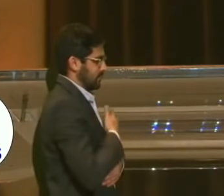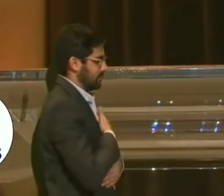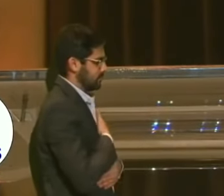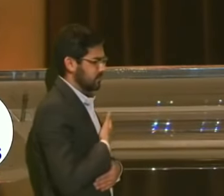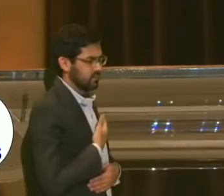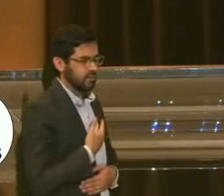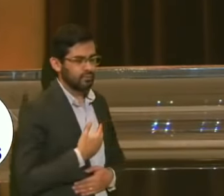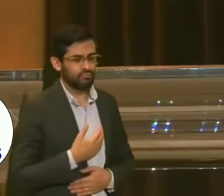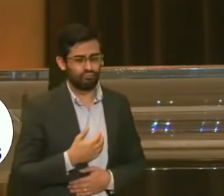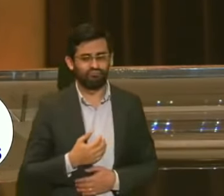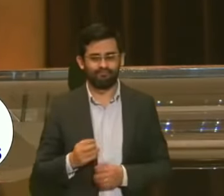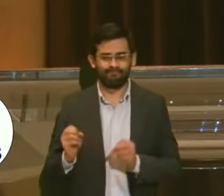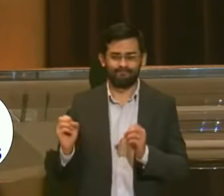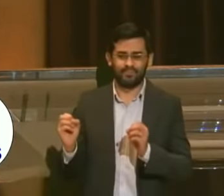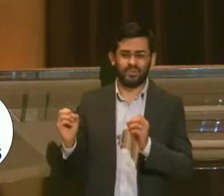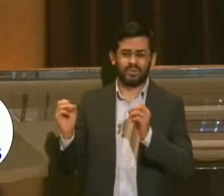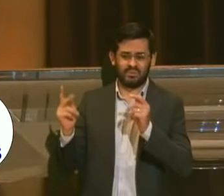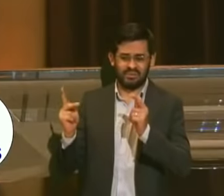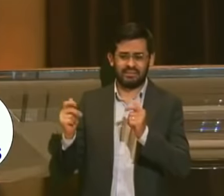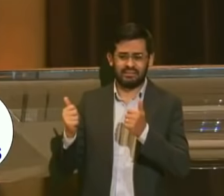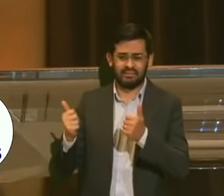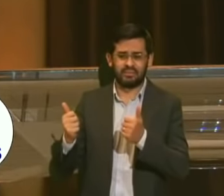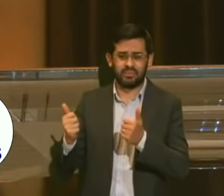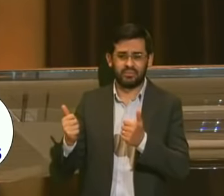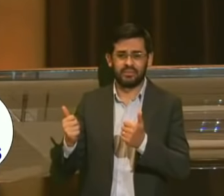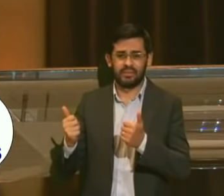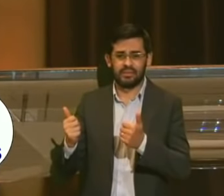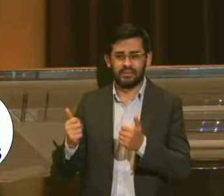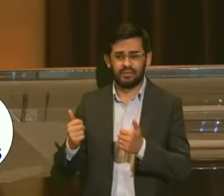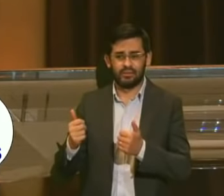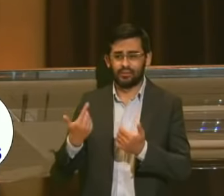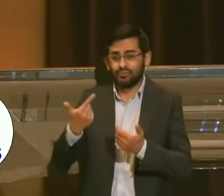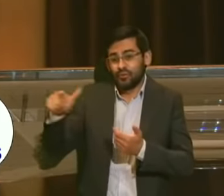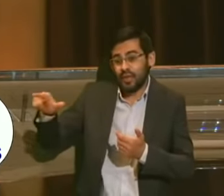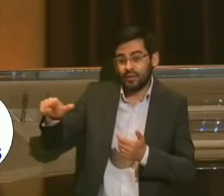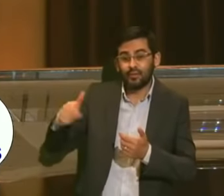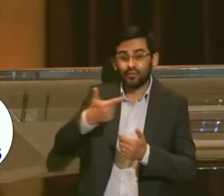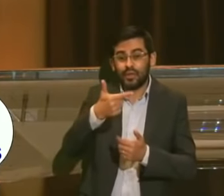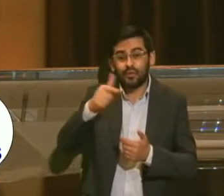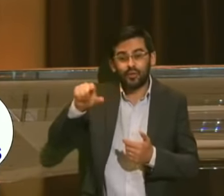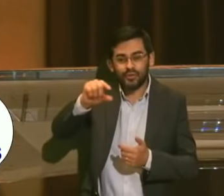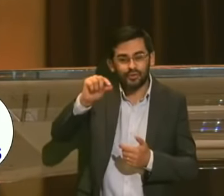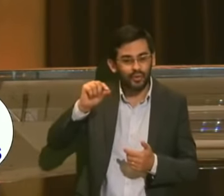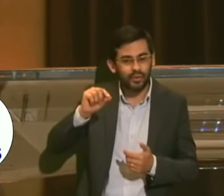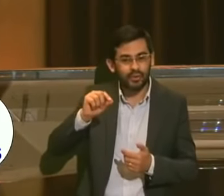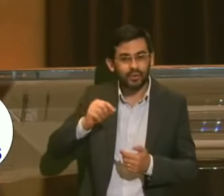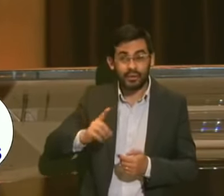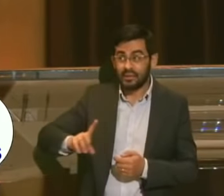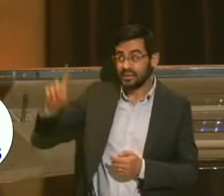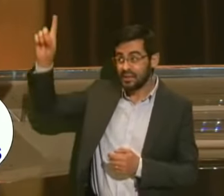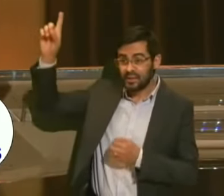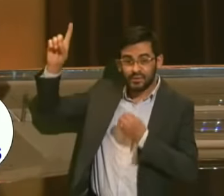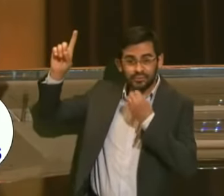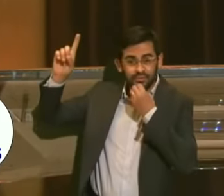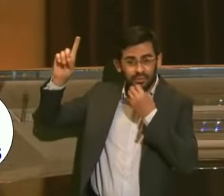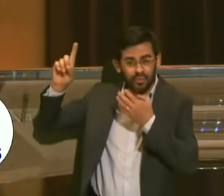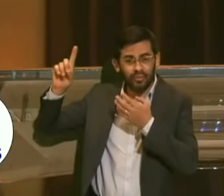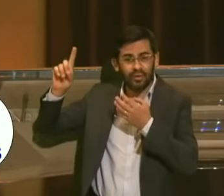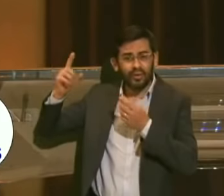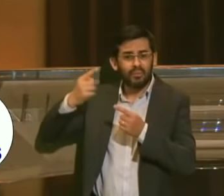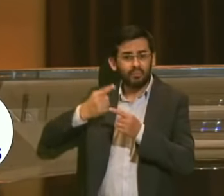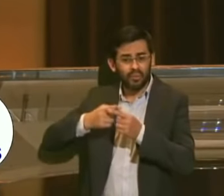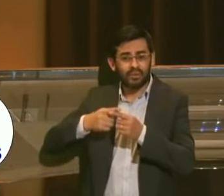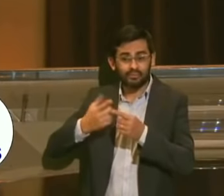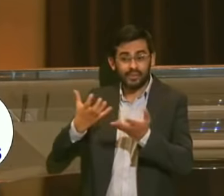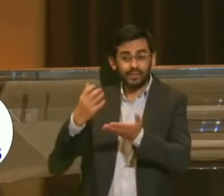Eu falei: tá bom. Não tinha saída. Deus é bom porque tinha me colocado numa situação sem saída,